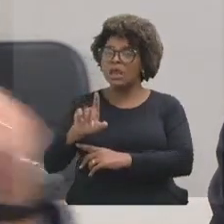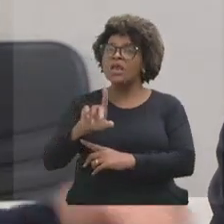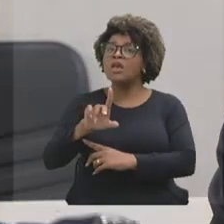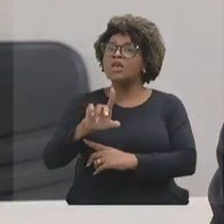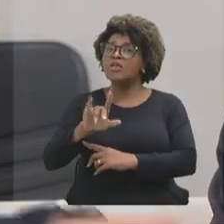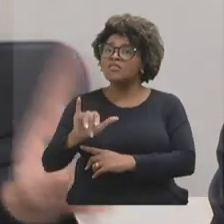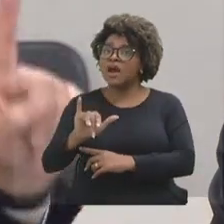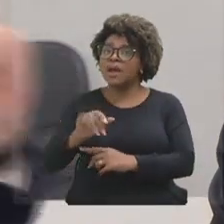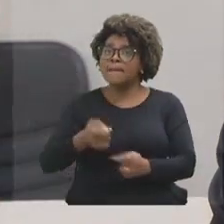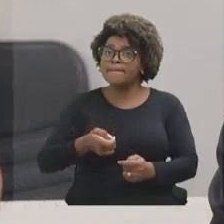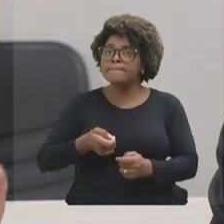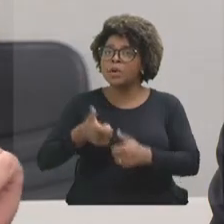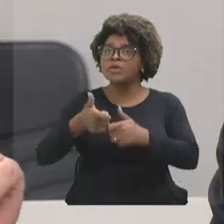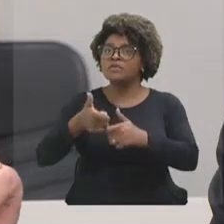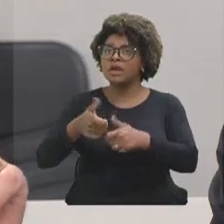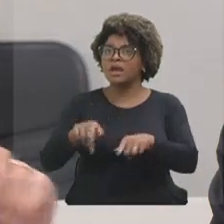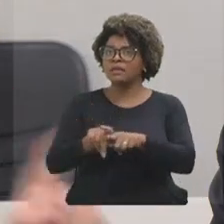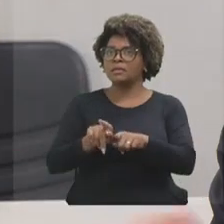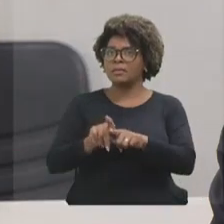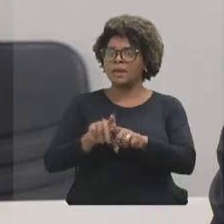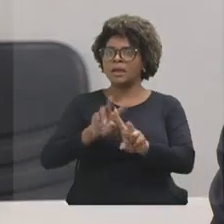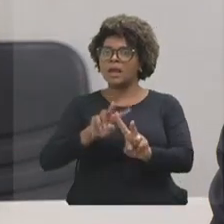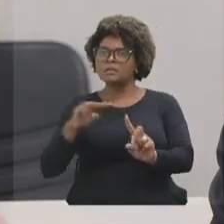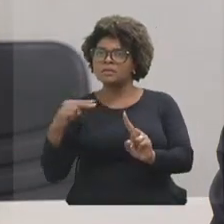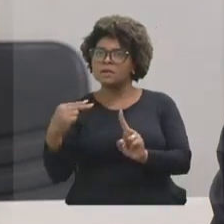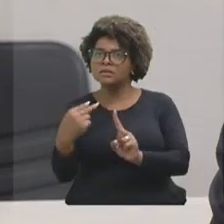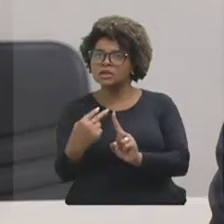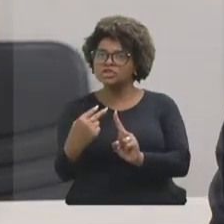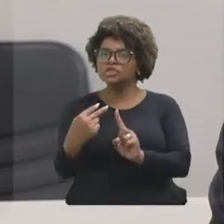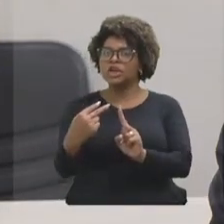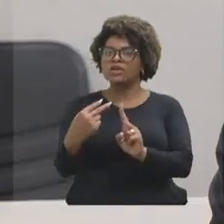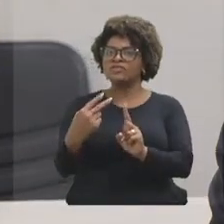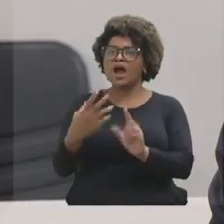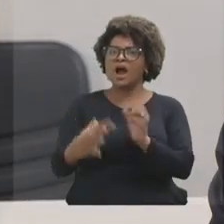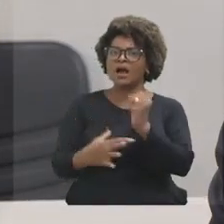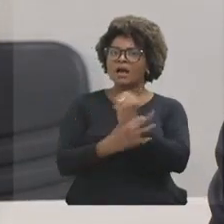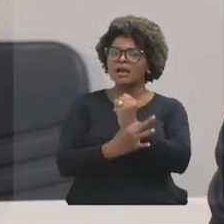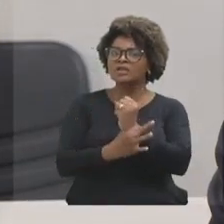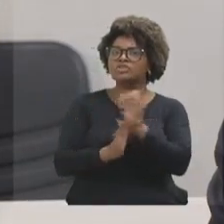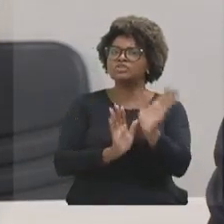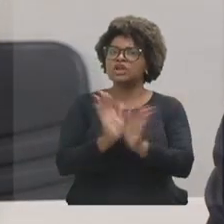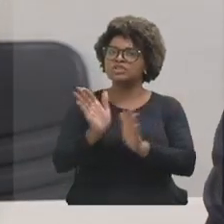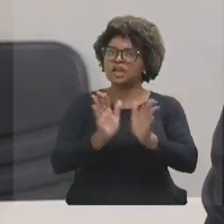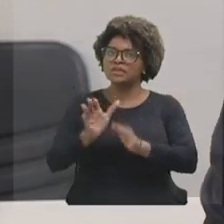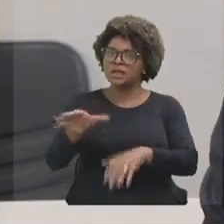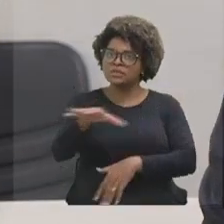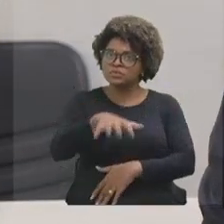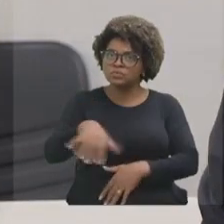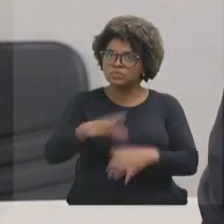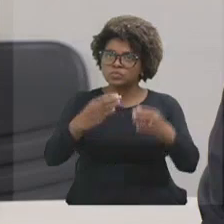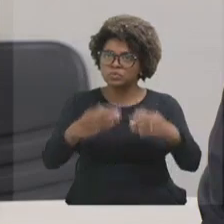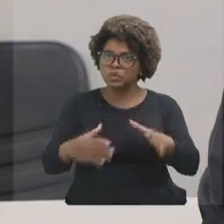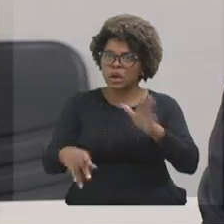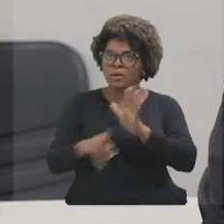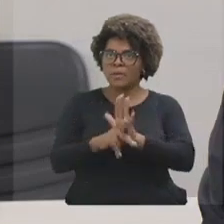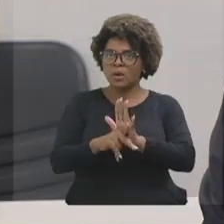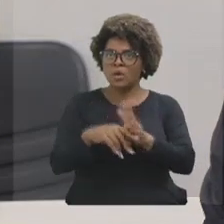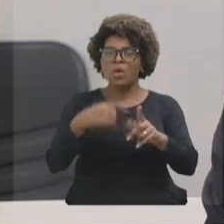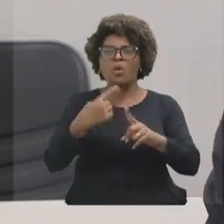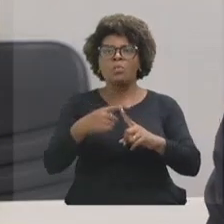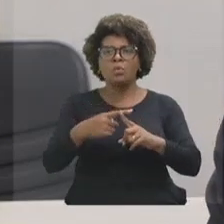a garantia de acesso do território que que a gente vem vivenciando hoje é que quem os municípios